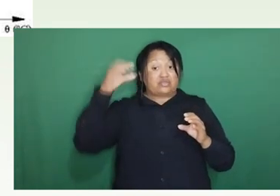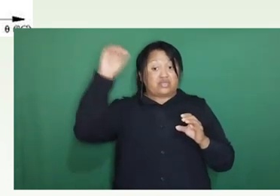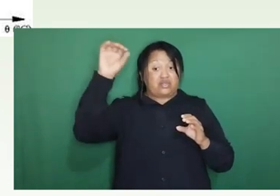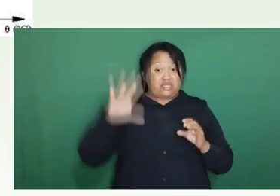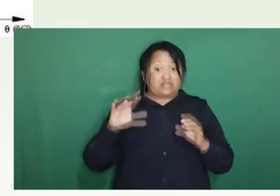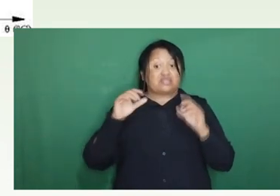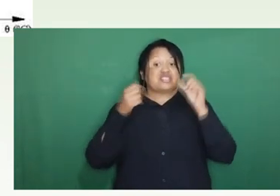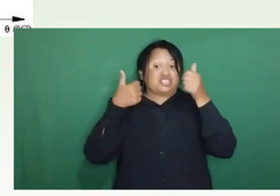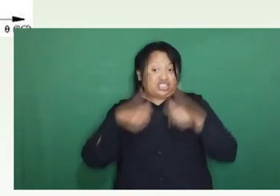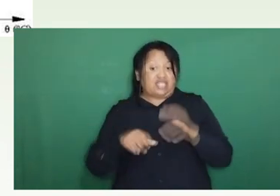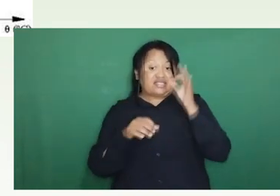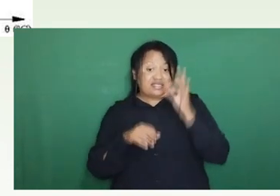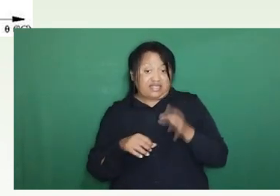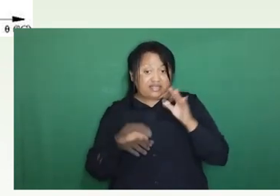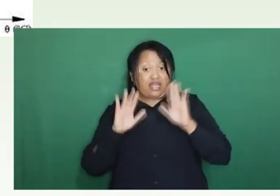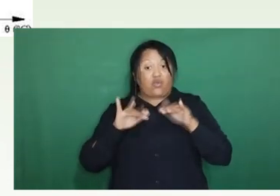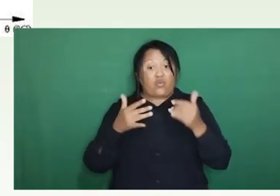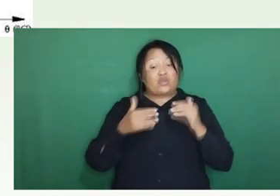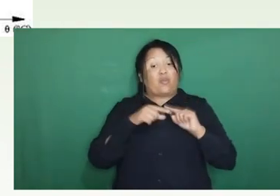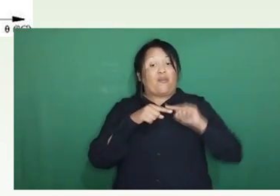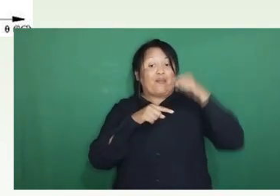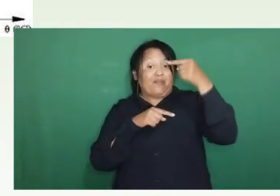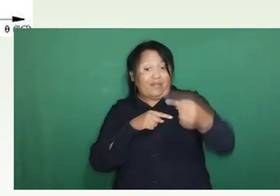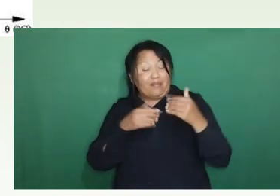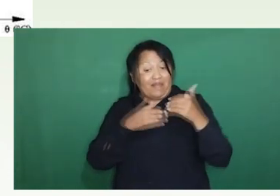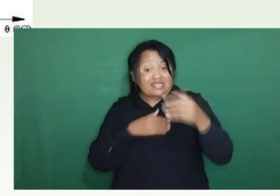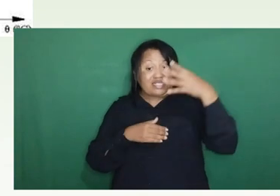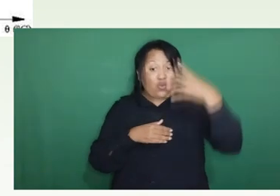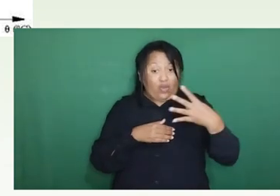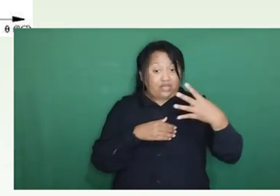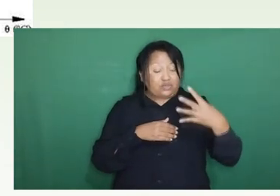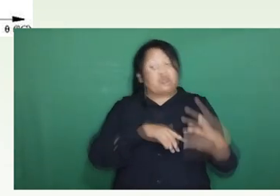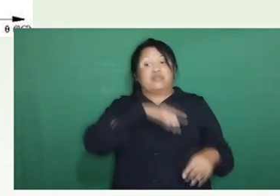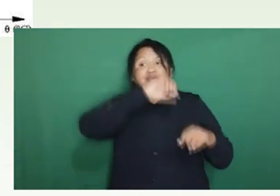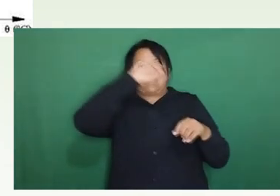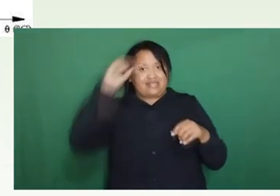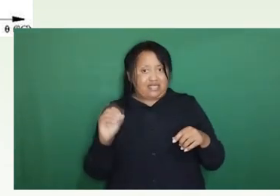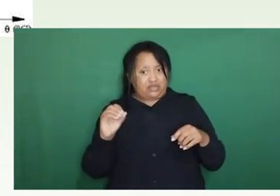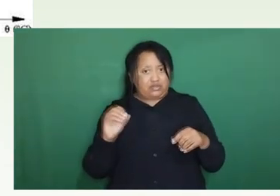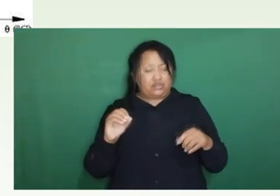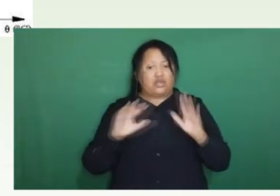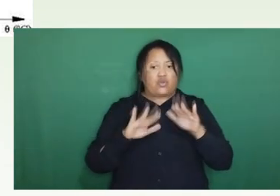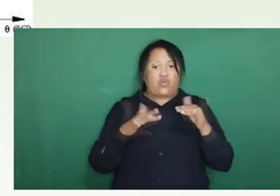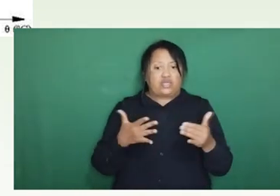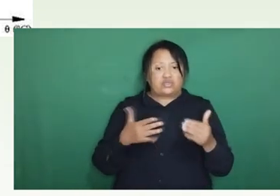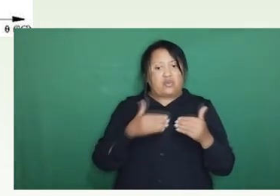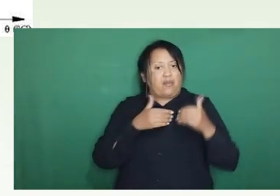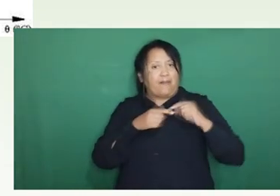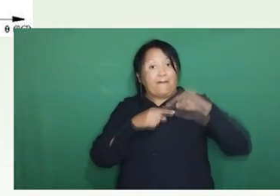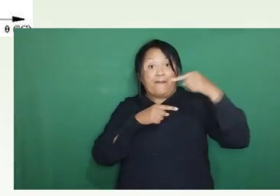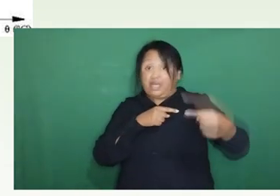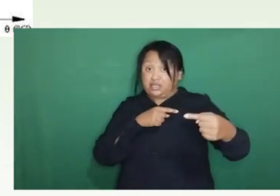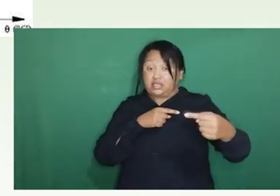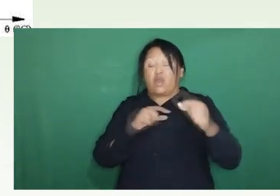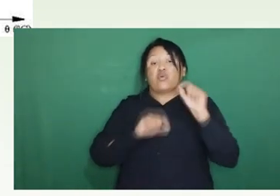através do aumento de densidade quando passa de quatro para zero quando ele passa observando de quatro